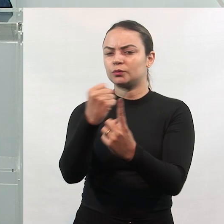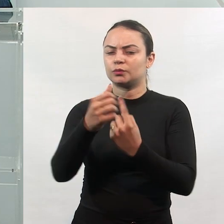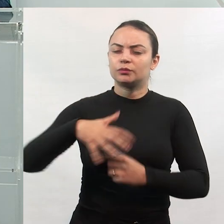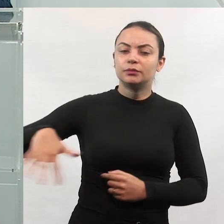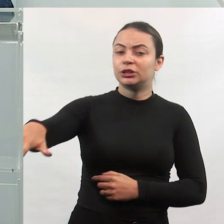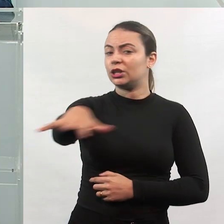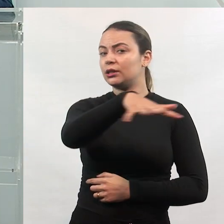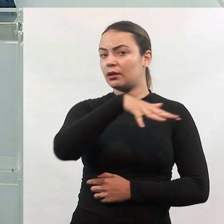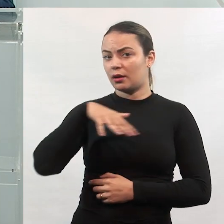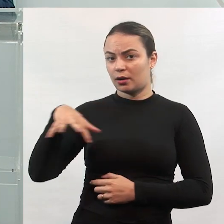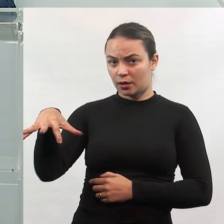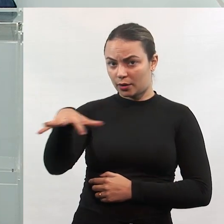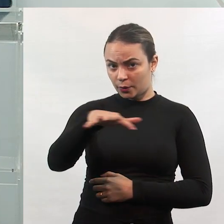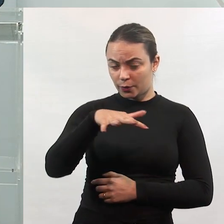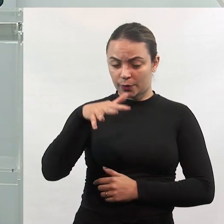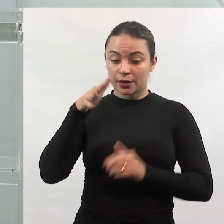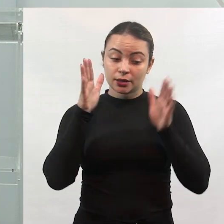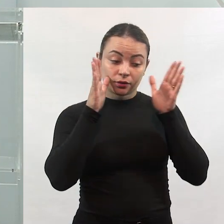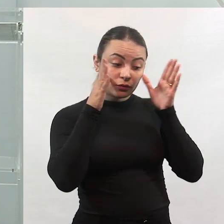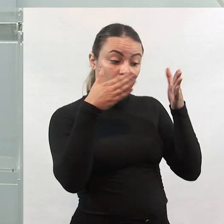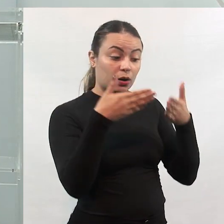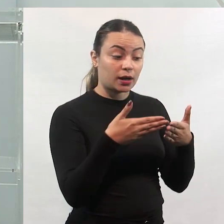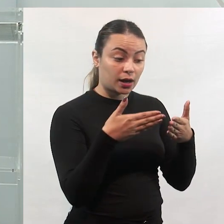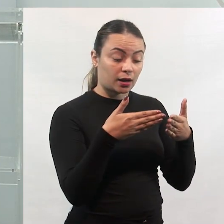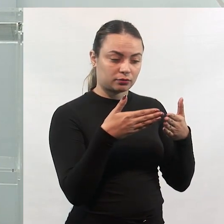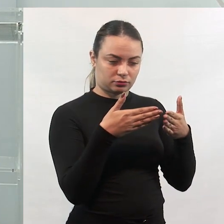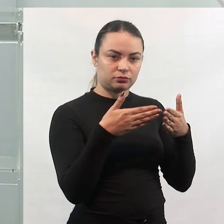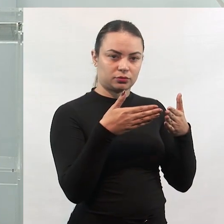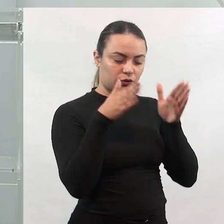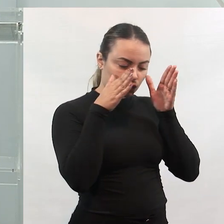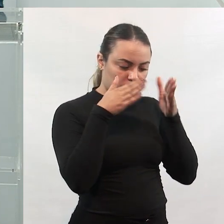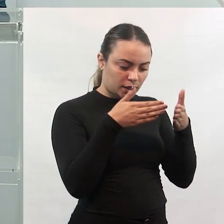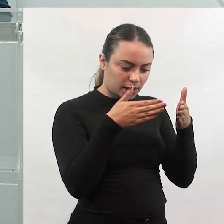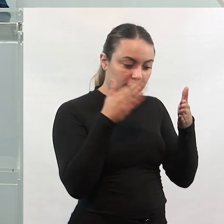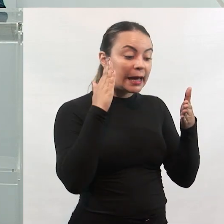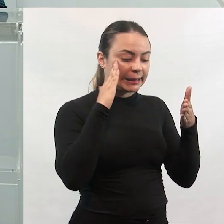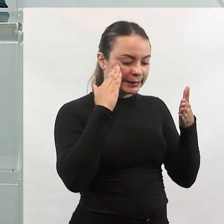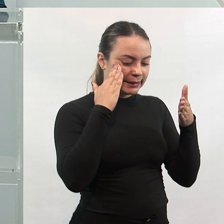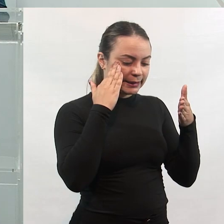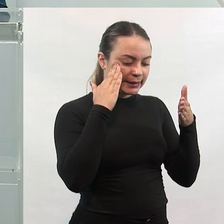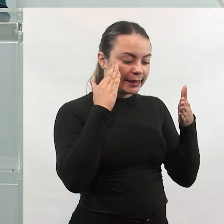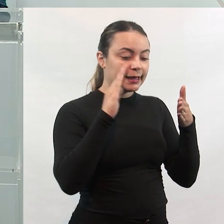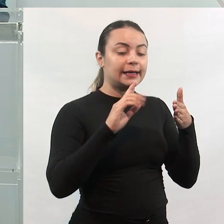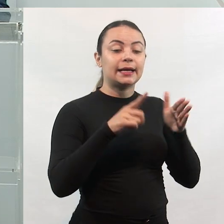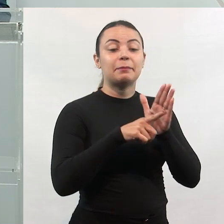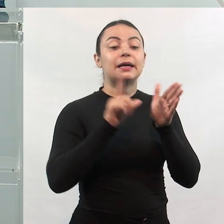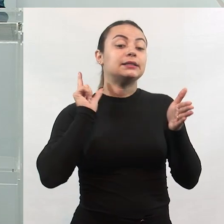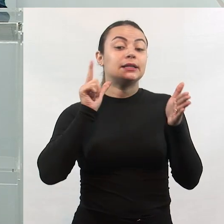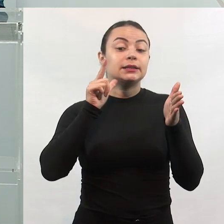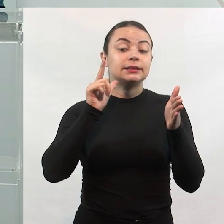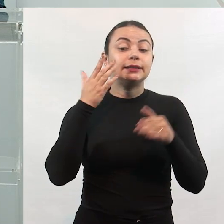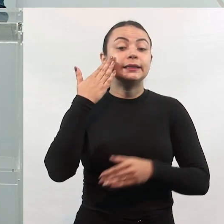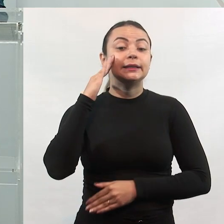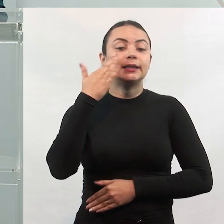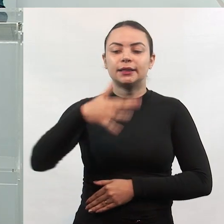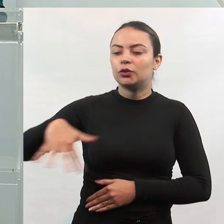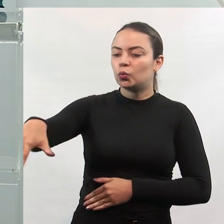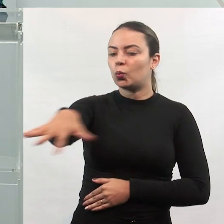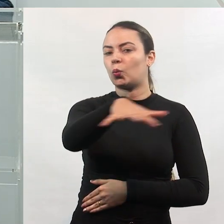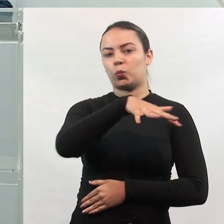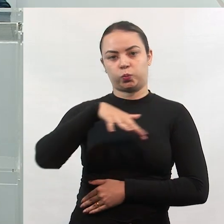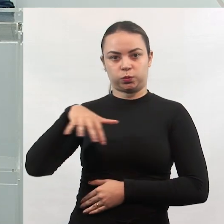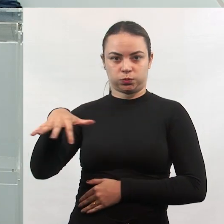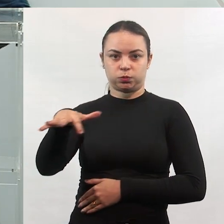elemento, você dificilmente vai conseguir compreender aquele elemento em si, né? Essa é a ideia aqui quando a gente traz essa questão do problema de